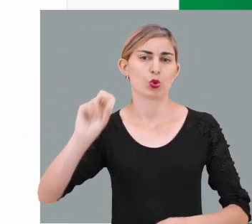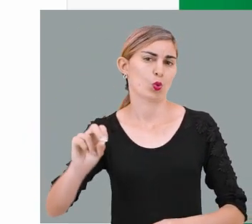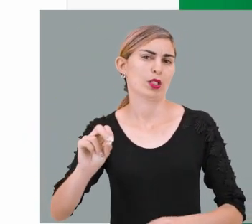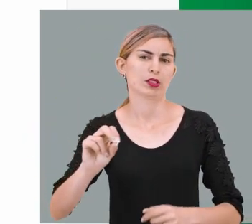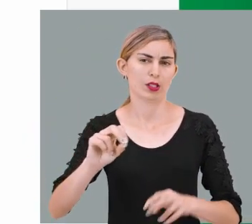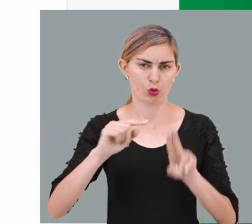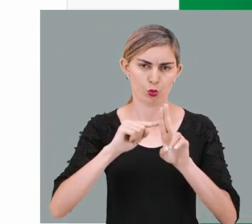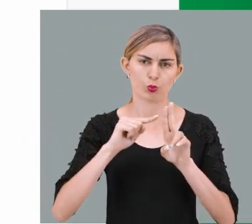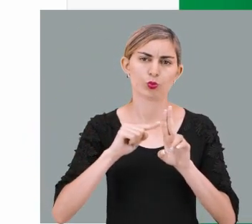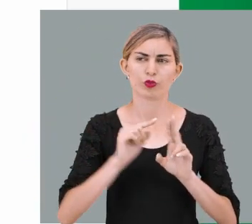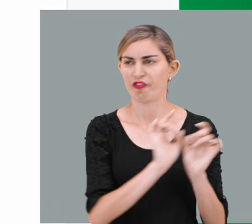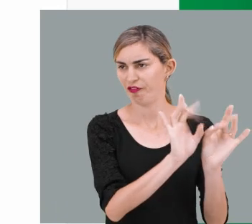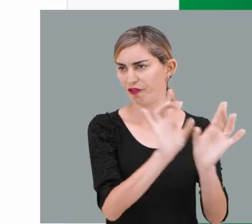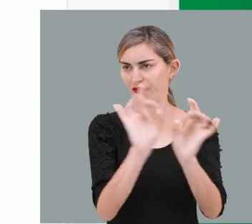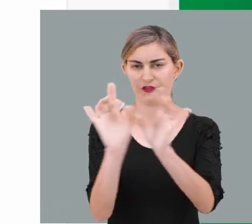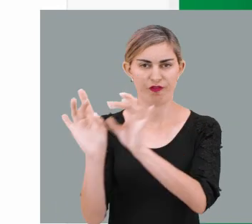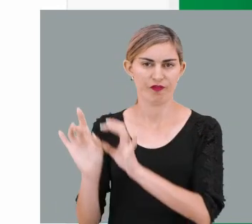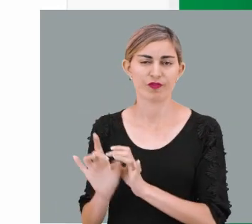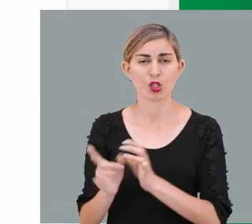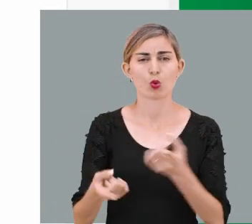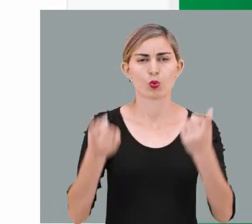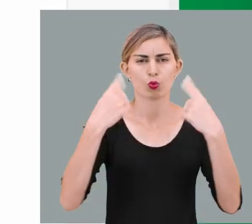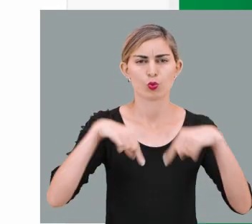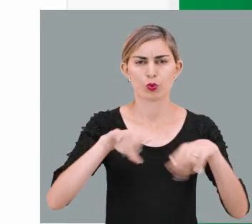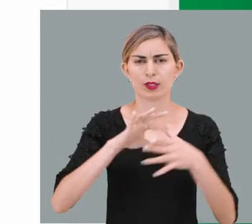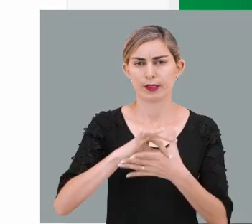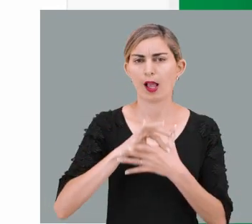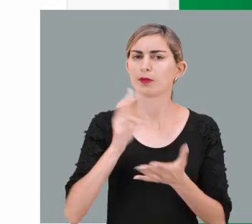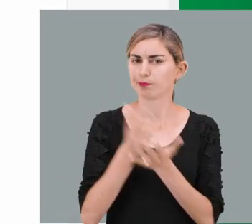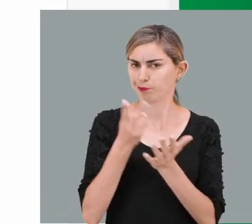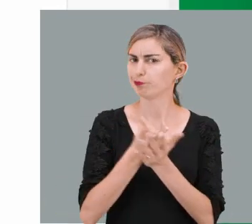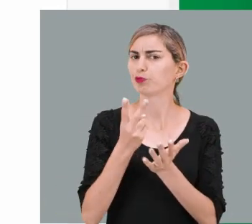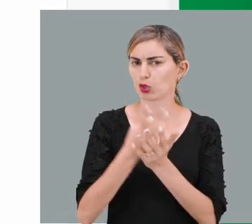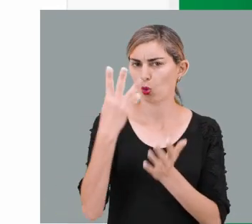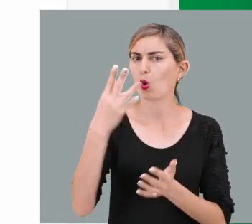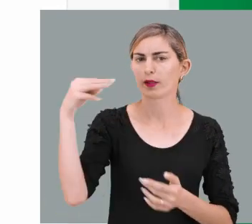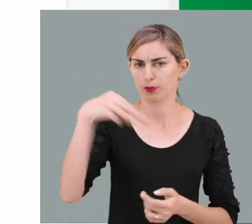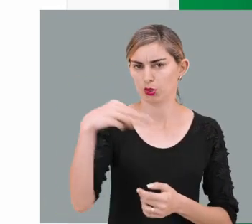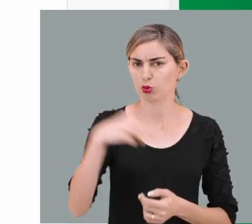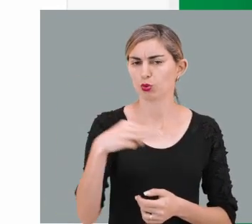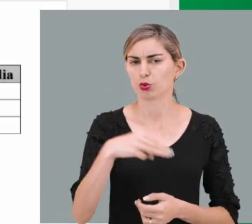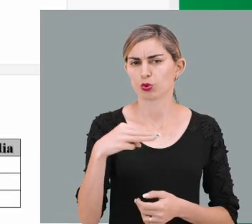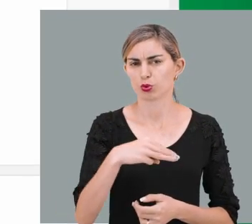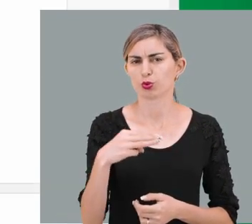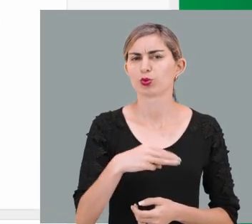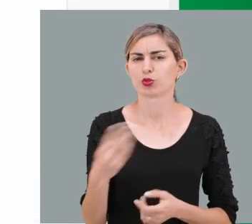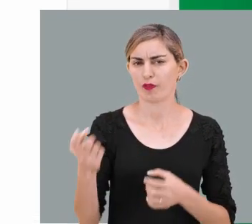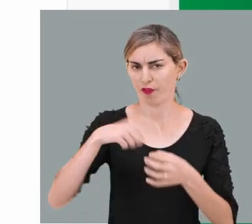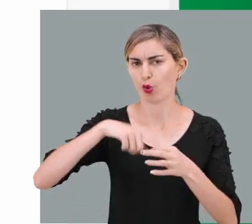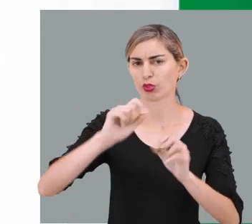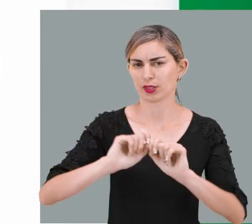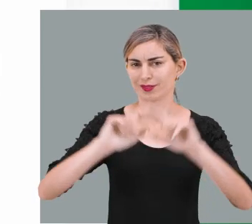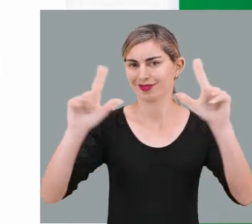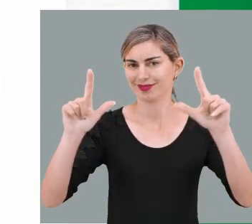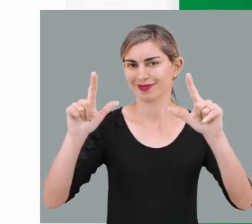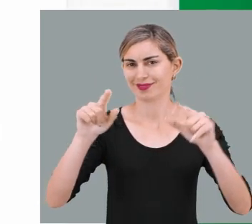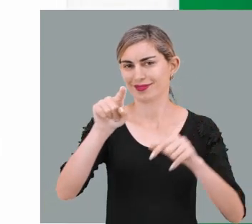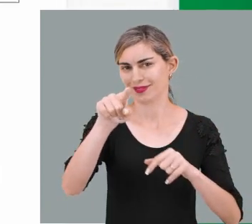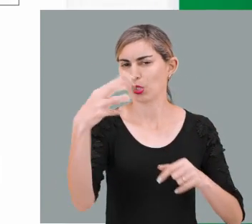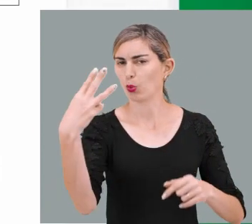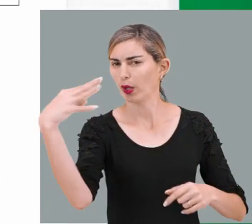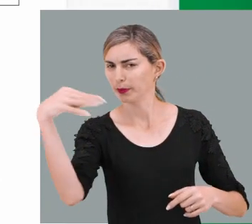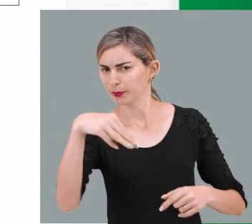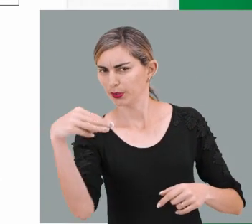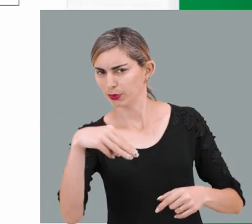150 unidades. O sanduíche de carne se mantém com 4 minutos. Olha aqui, voltando para a tabela